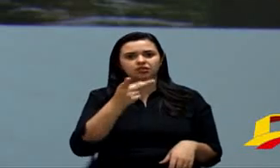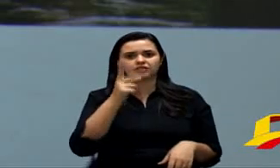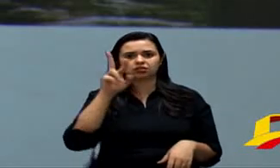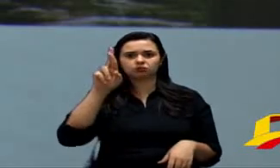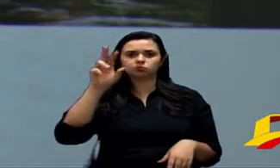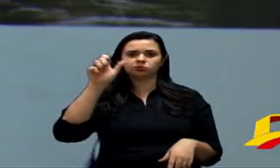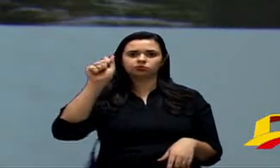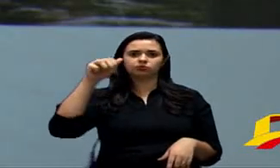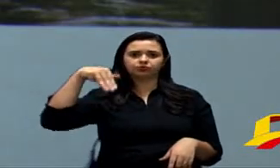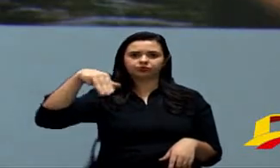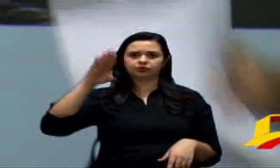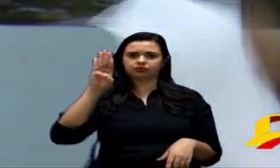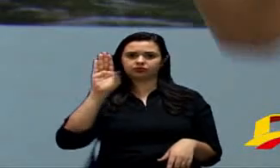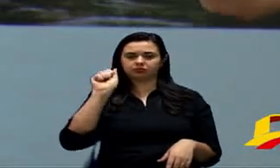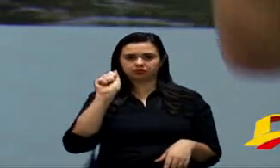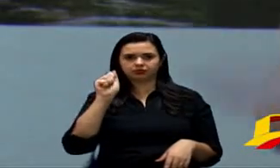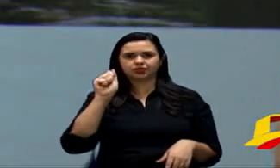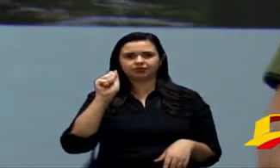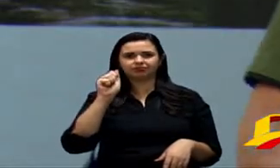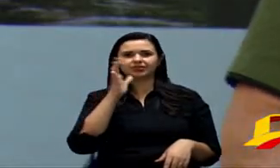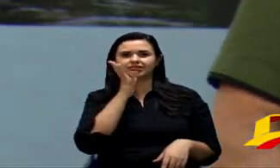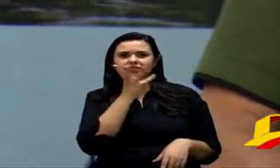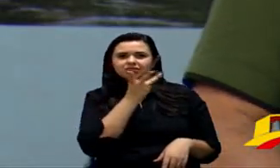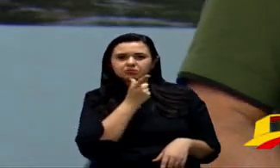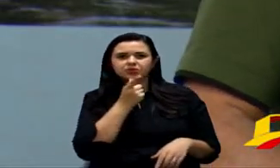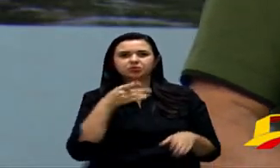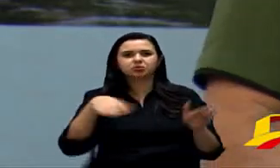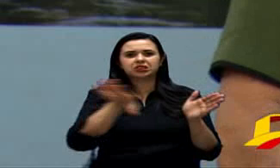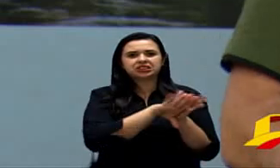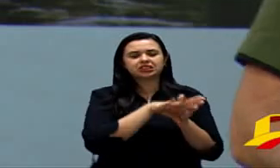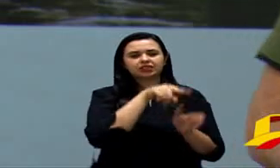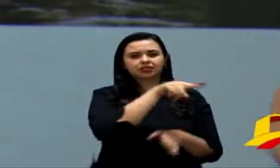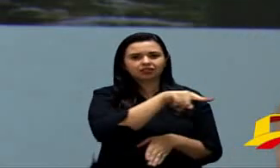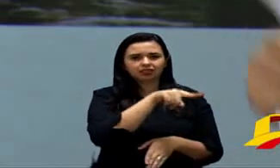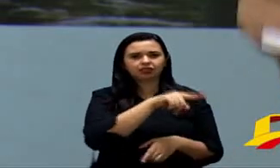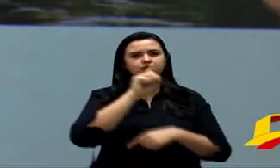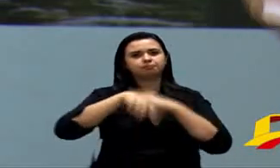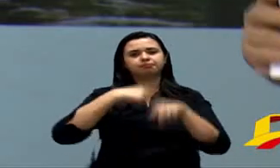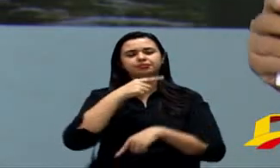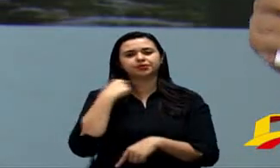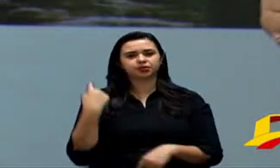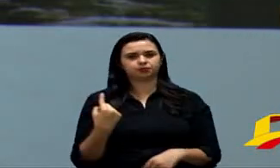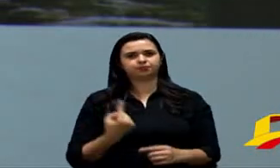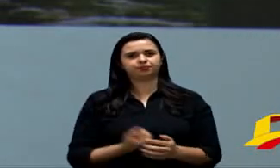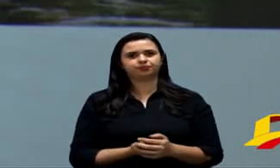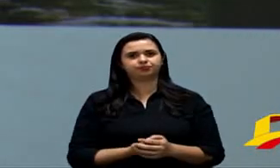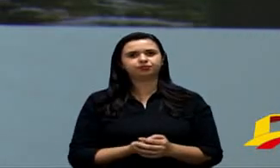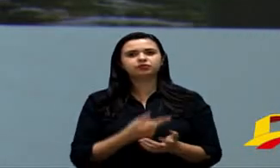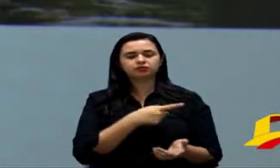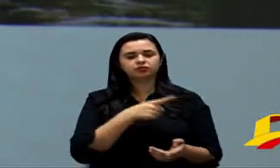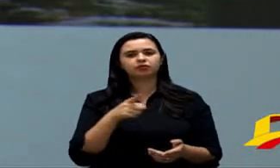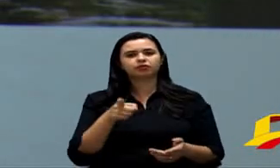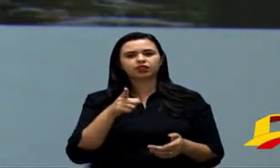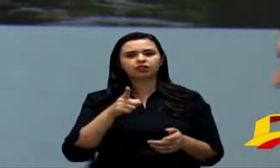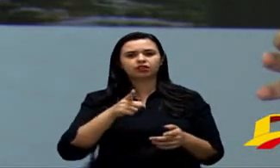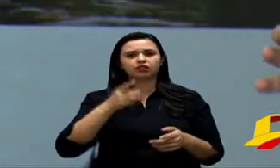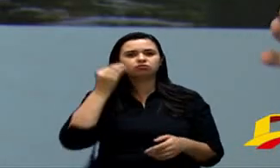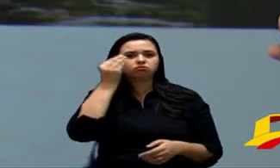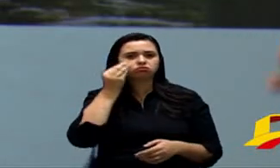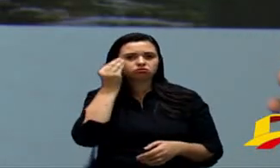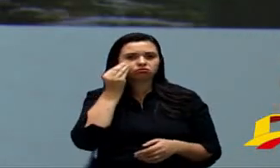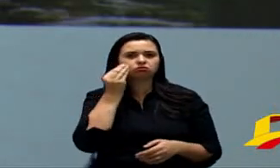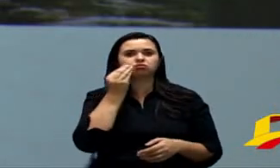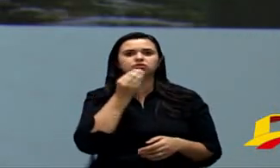chegar lá e, depois de 2 meses, ela faleceu. Tá? Então, aqui, ó, os técnicos estão dizendo o seguinte: